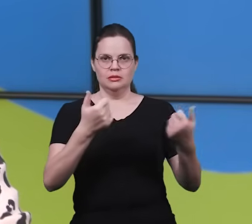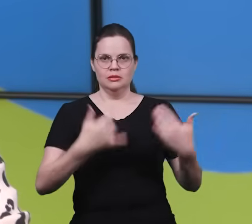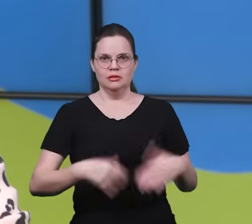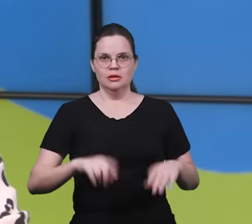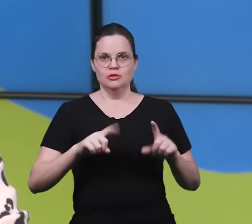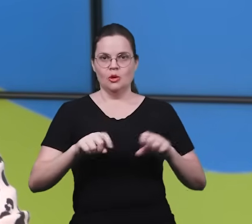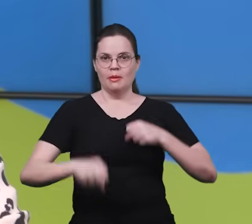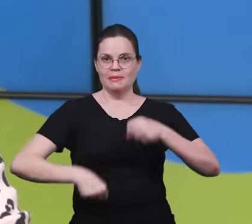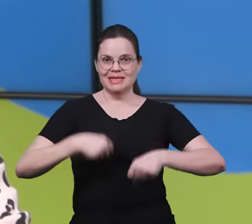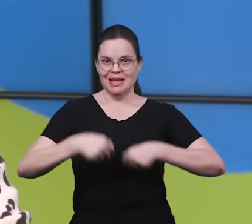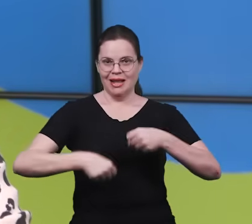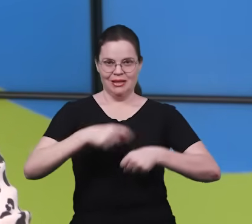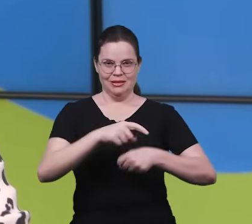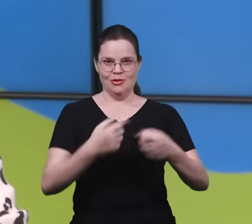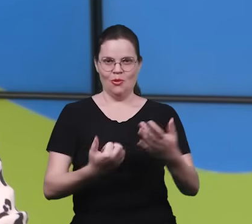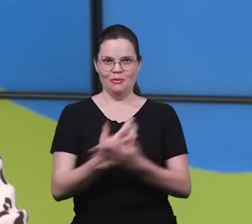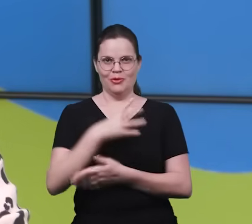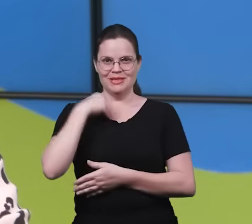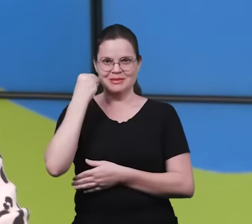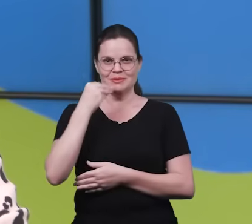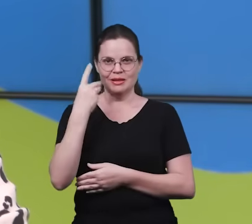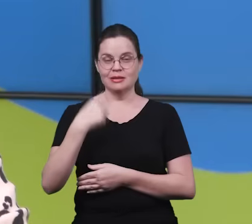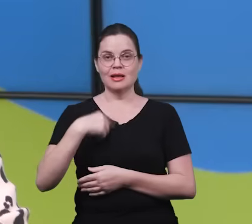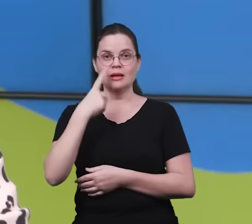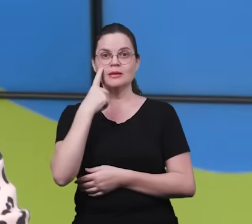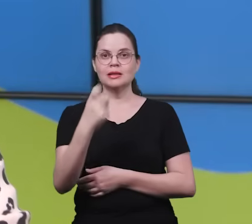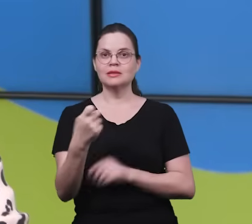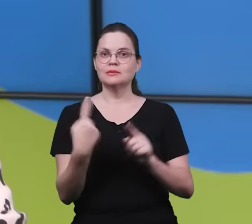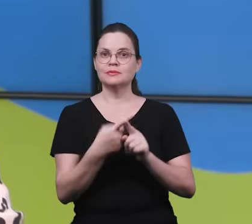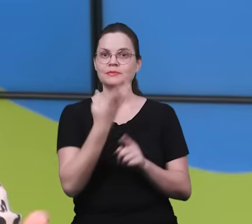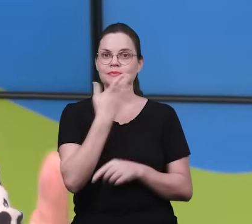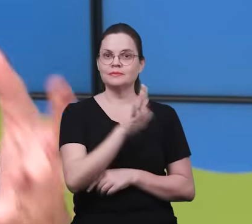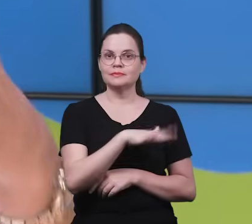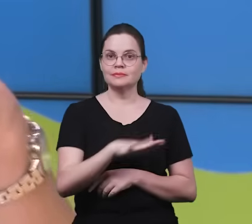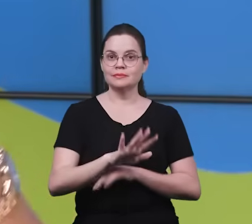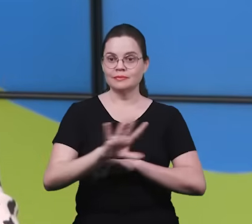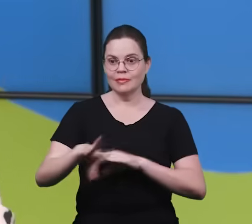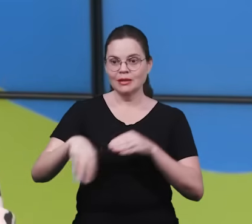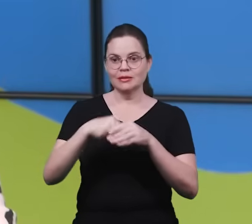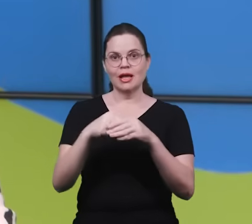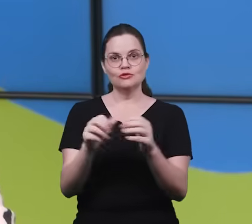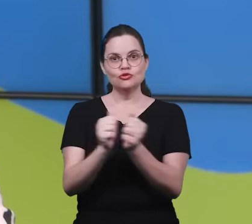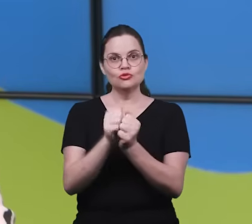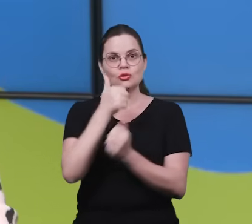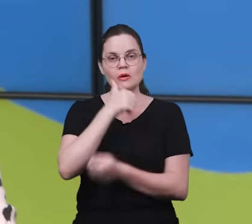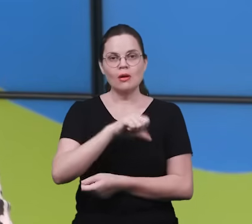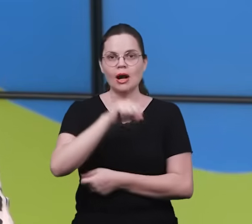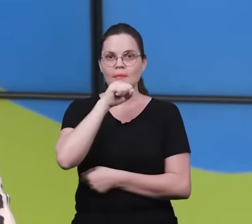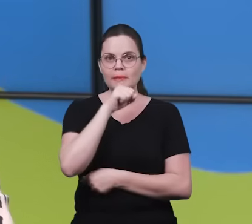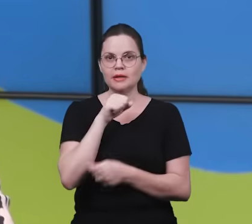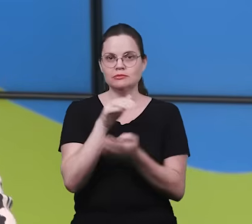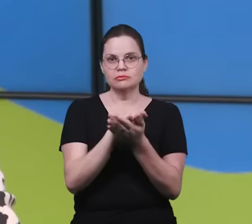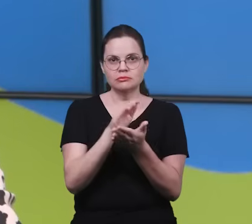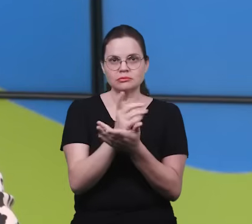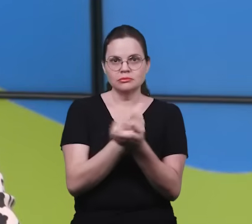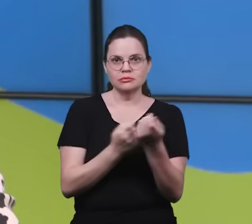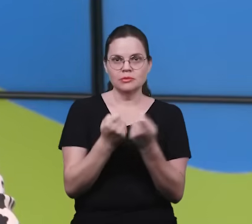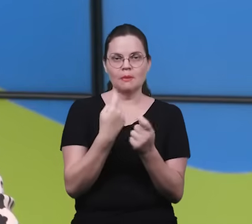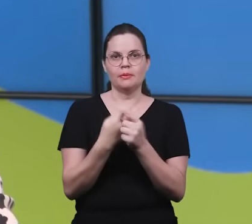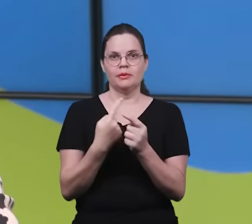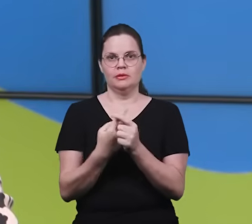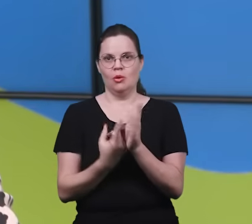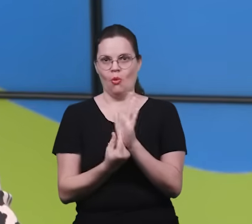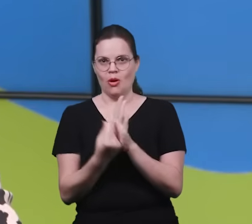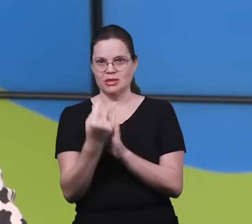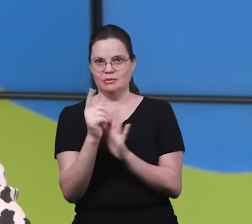experiência da compra da bicicleta, é bem interessante, porque a criança ela participou ali com a mãe de um orçamento